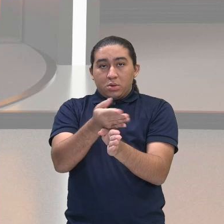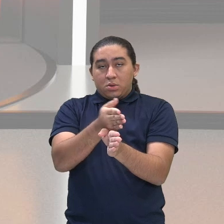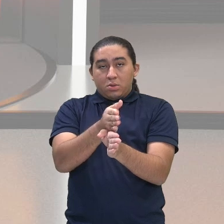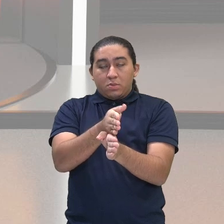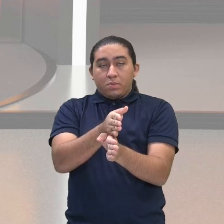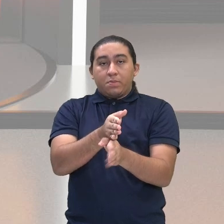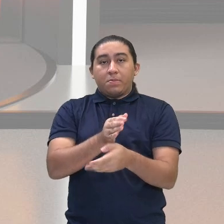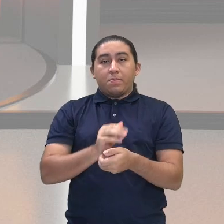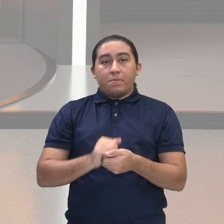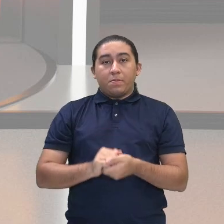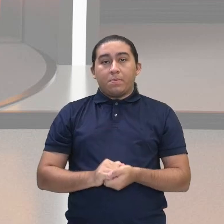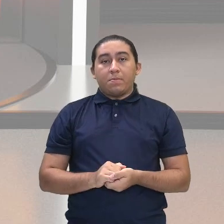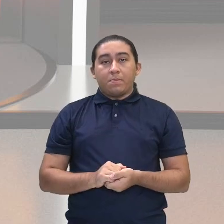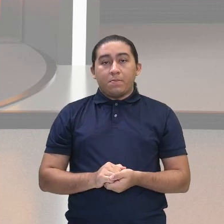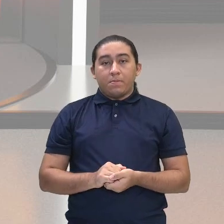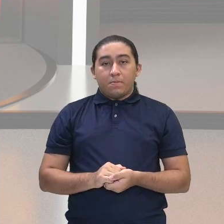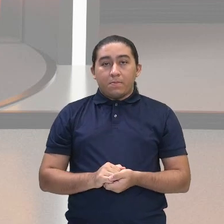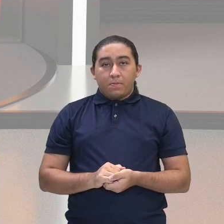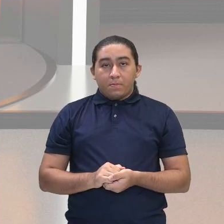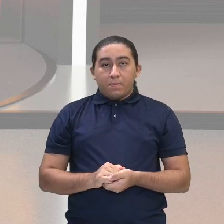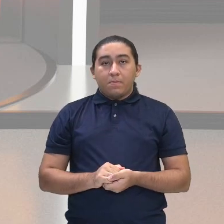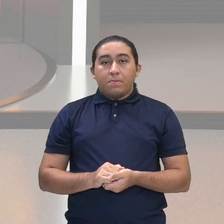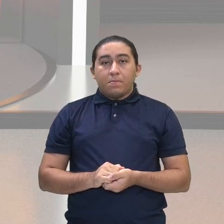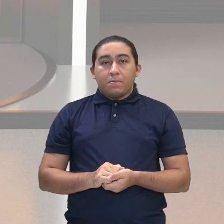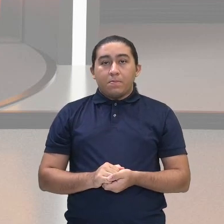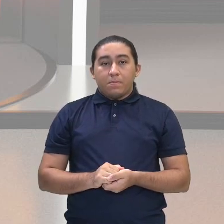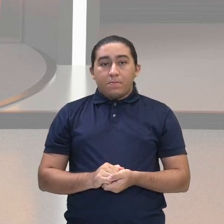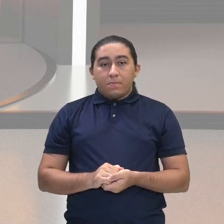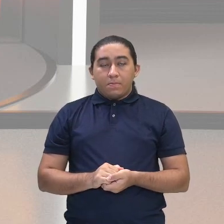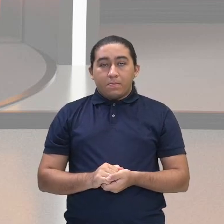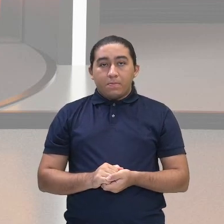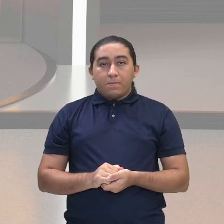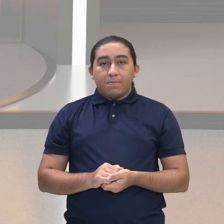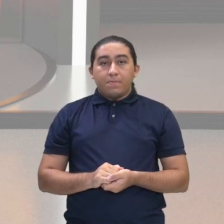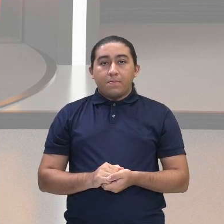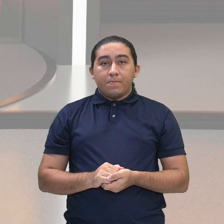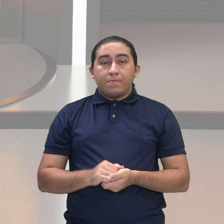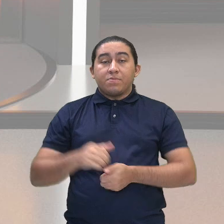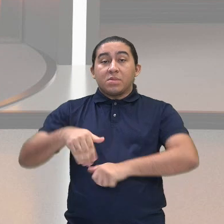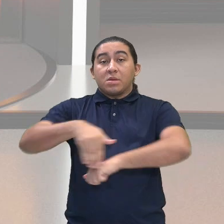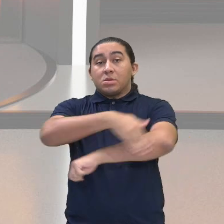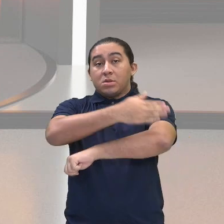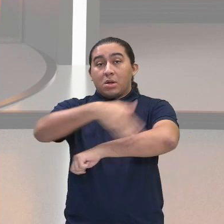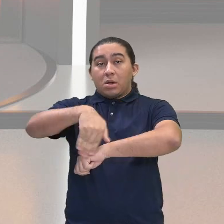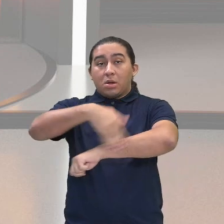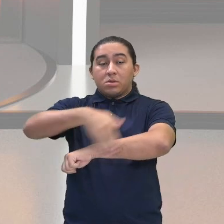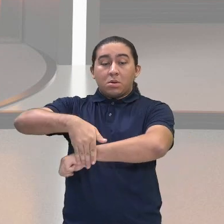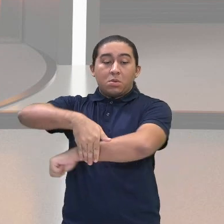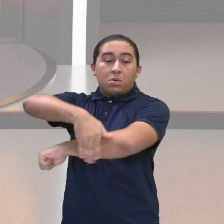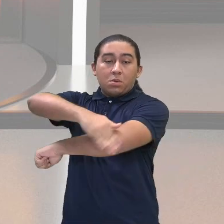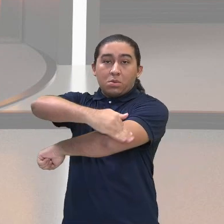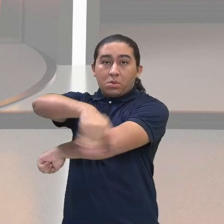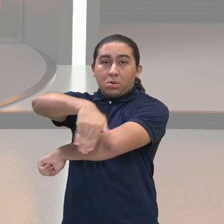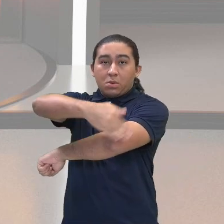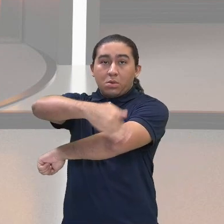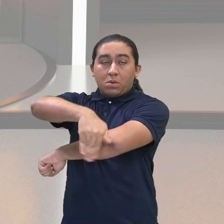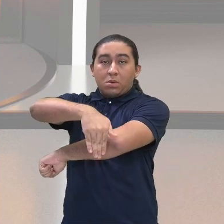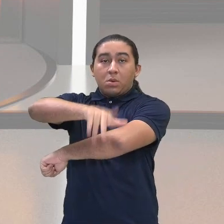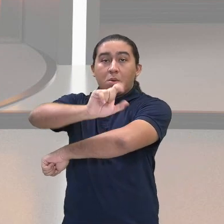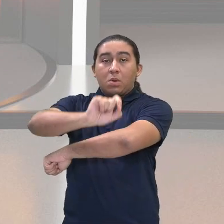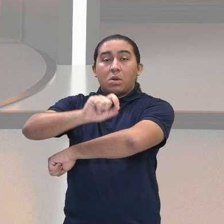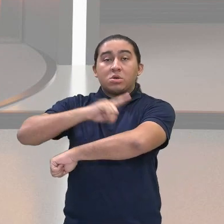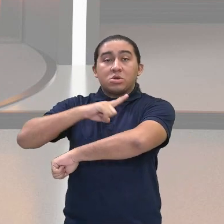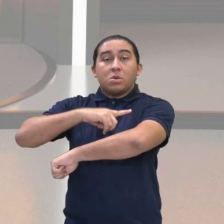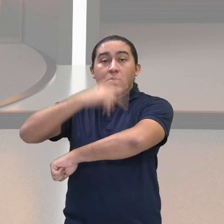intersecção entre estradas, ou seja, onde as estradas se encontravam, era comum que os comerciantes se dirigissem até